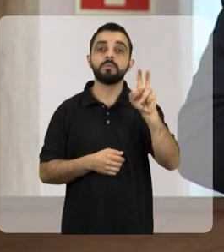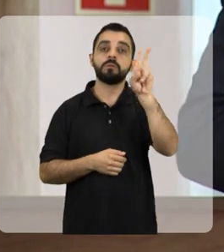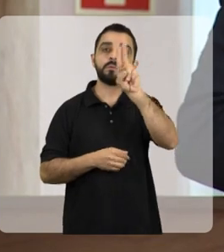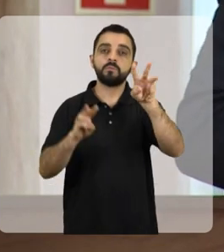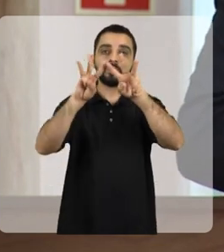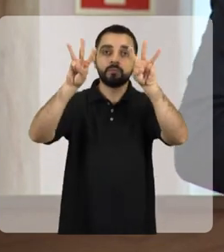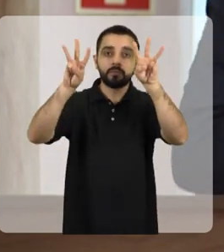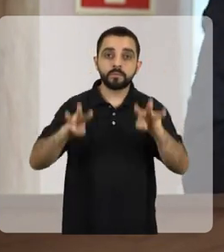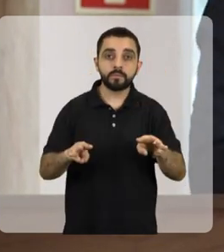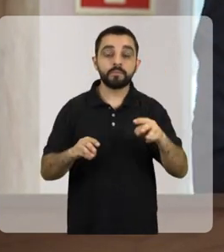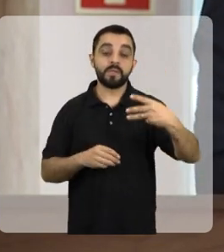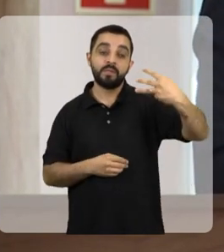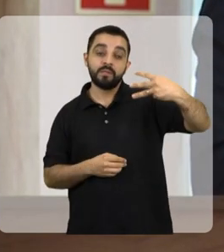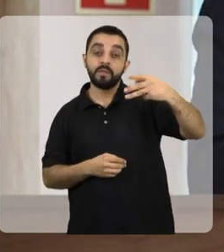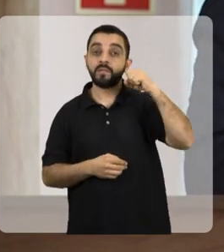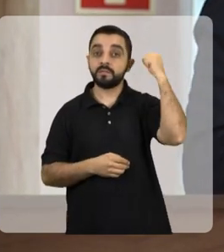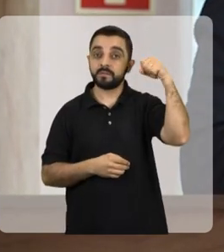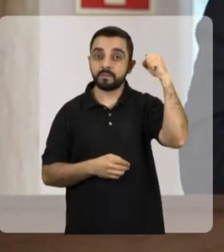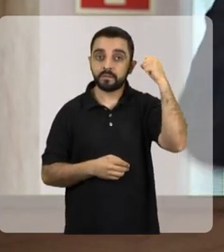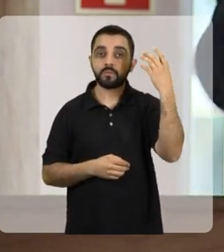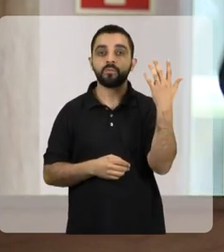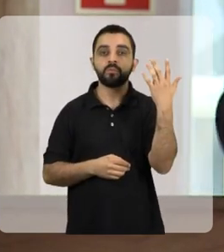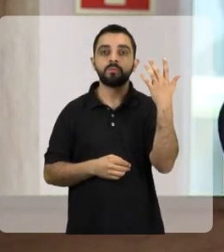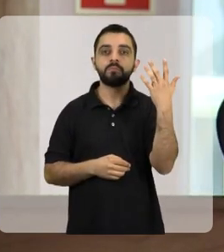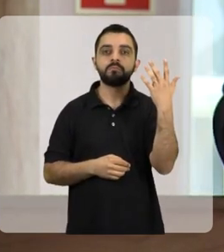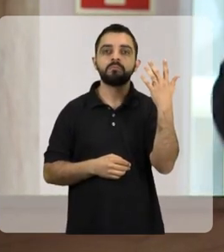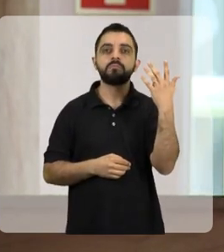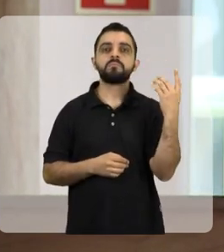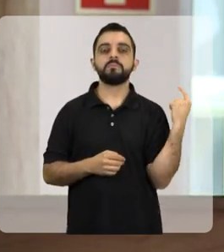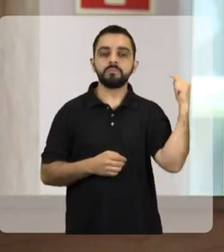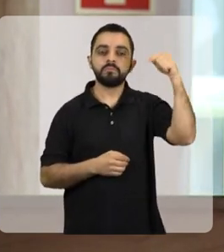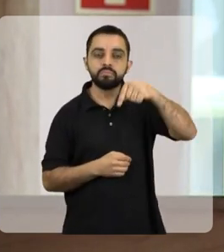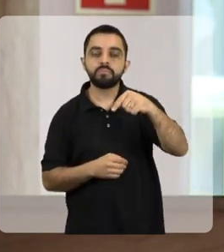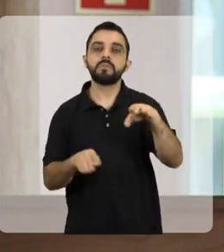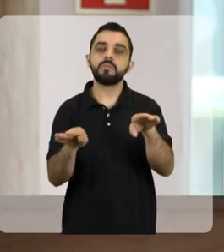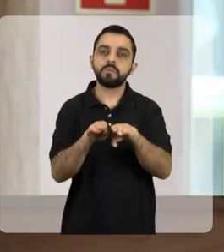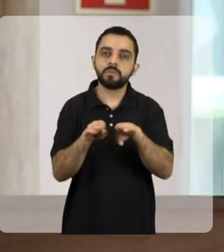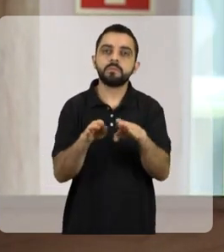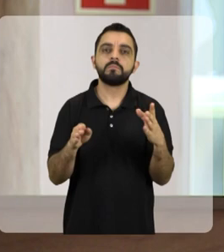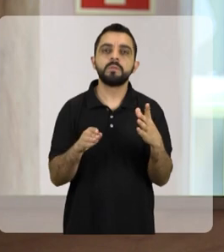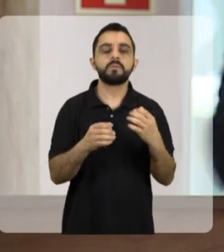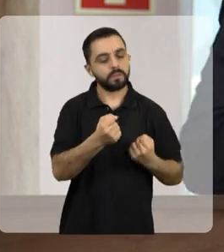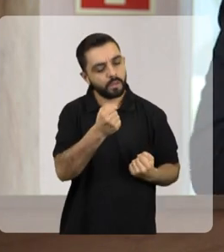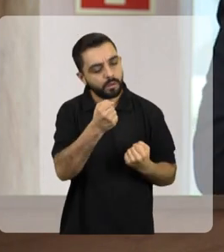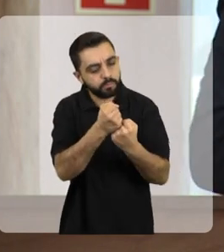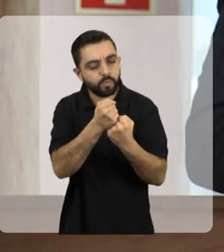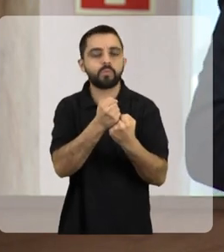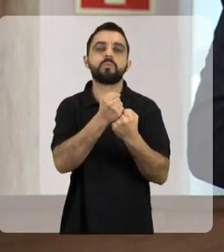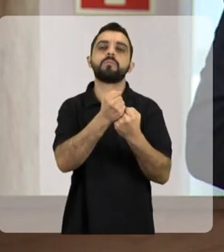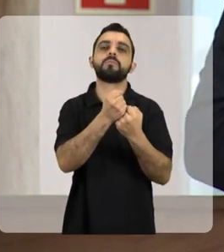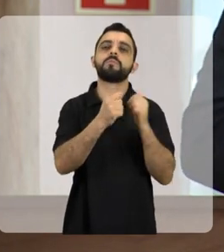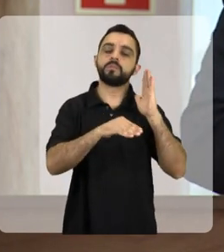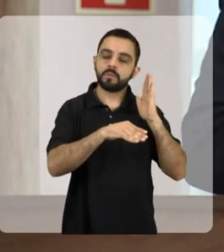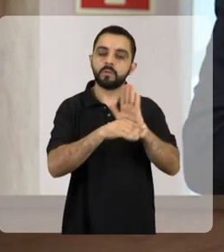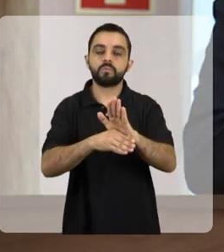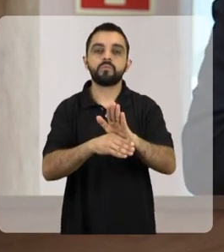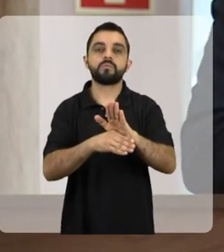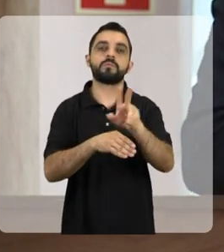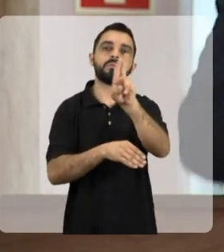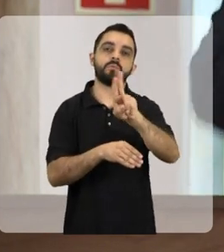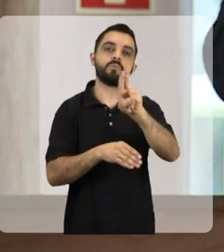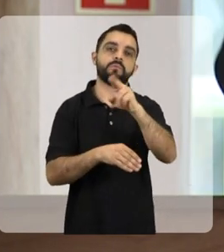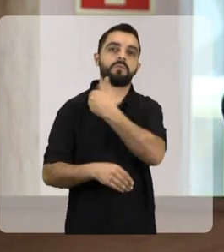da República, boa parte da nossa bancada federal, que assina também apoio e solidariedade às nossas instituições